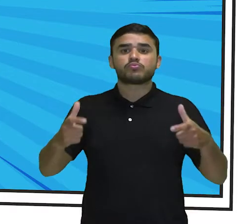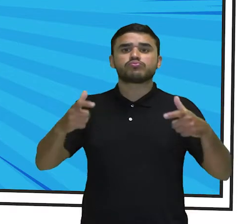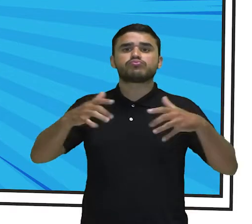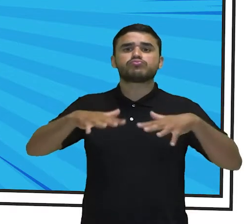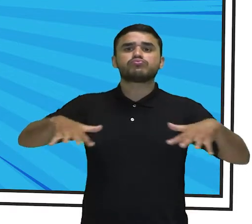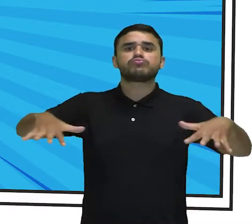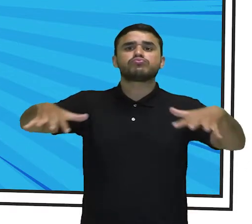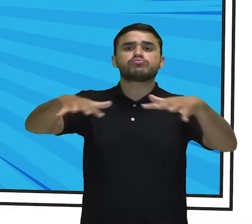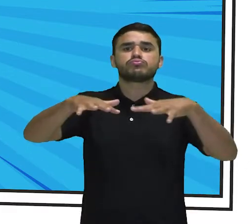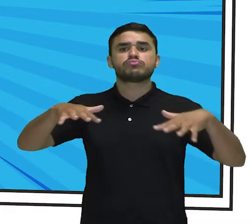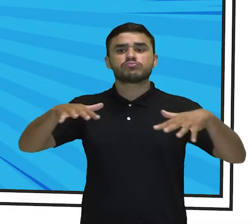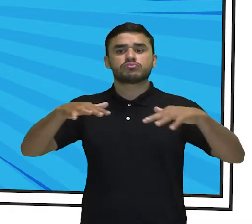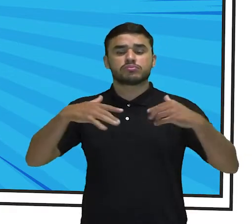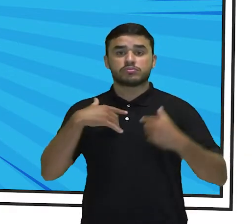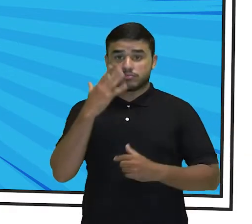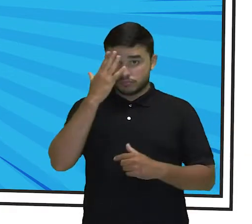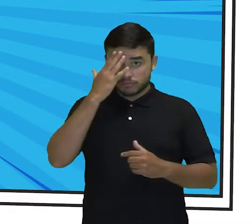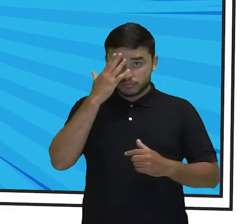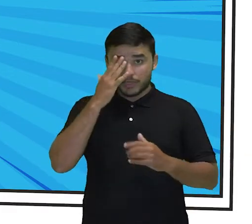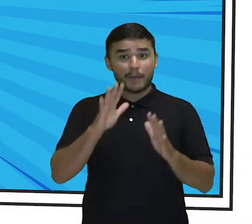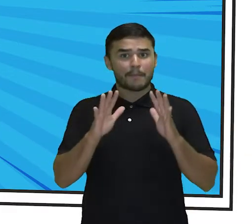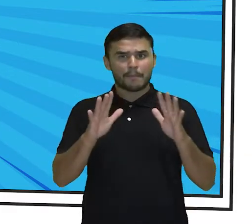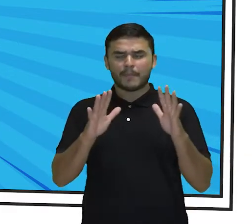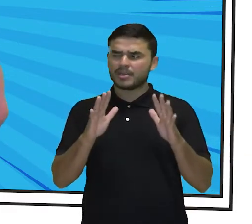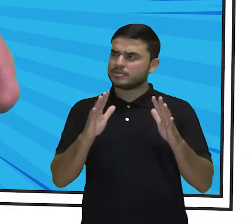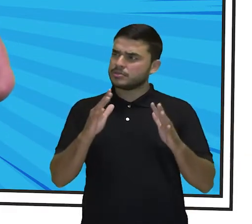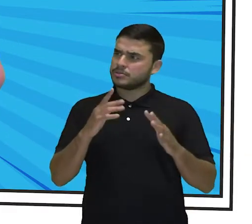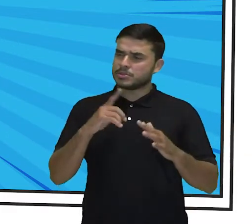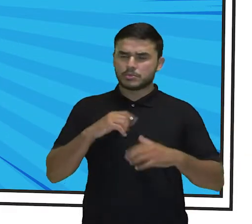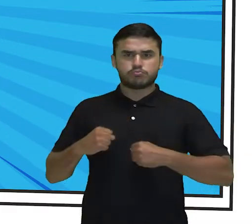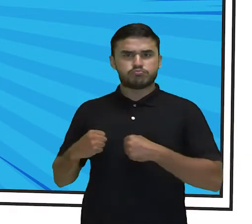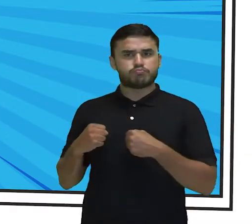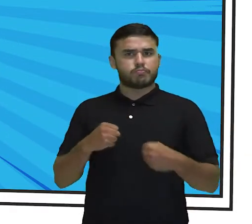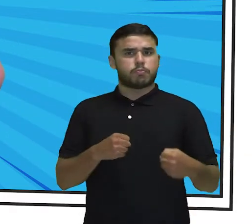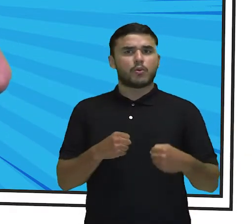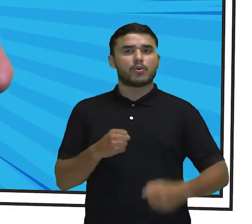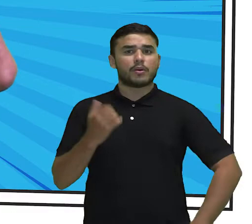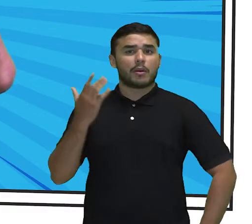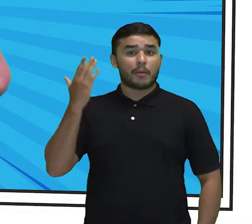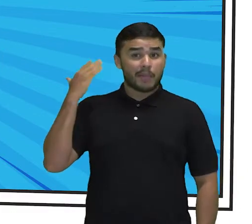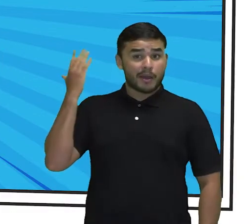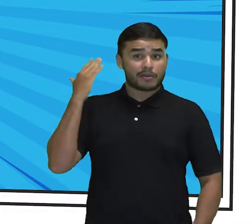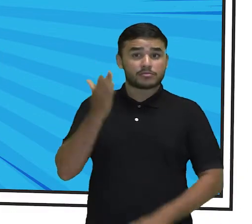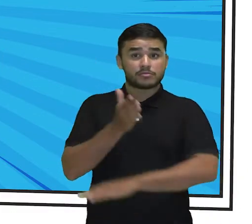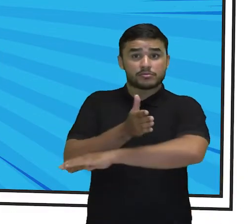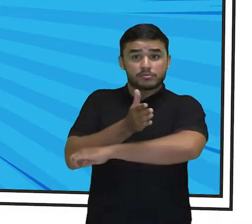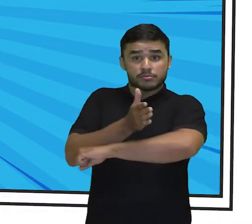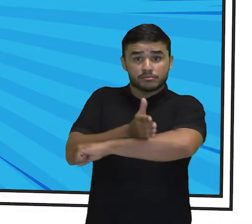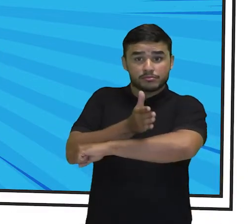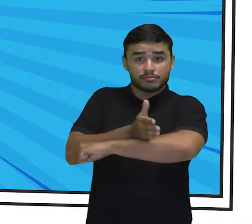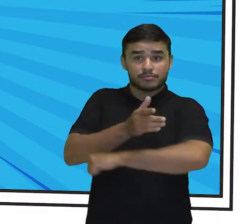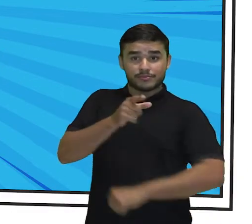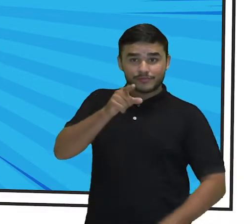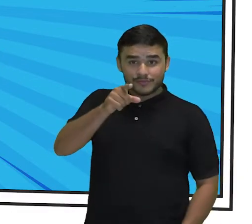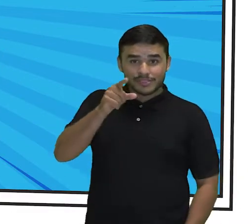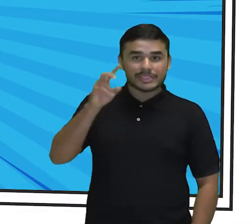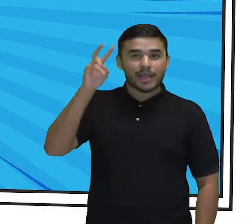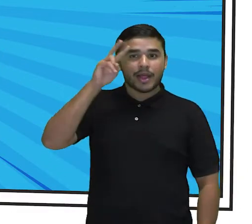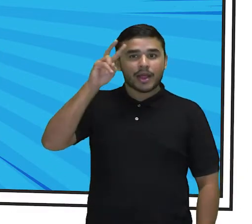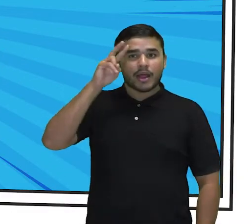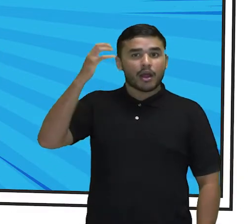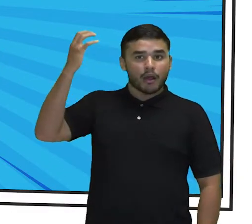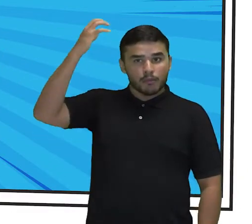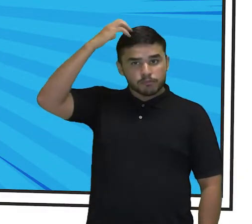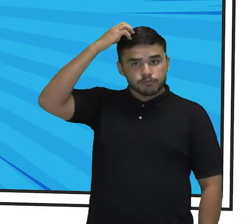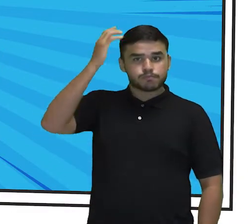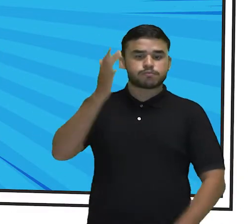Mas só que ele não tinha aquele poder todo. Na cabeça de algumas pessoas, vendo seus filmes e suas séries, o rei na Idade